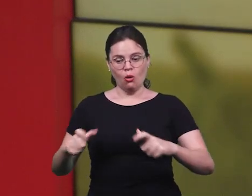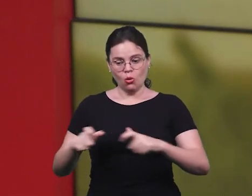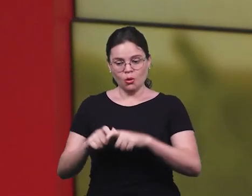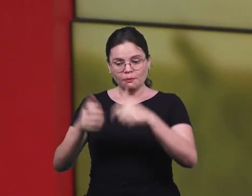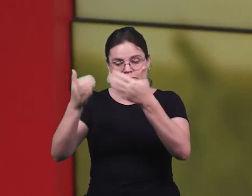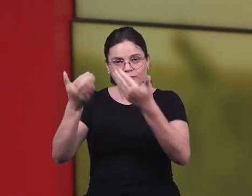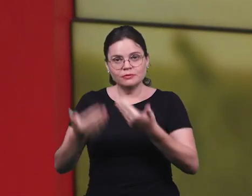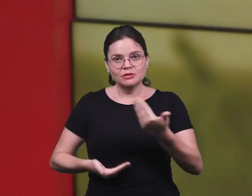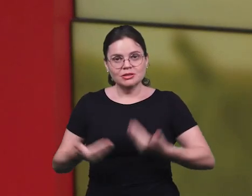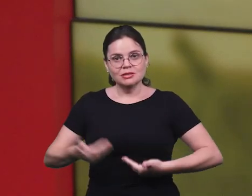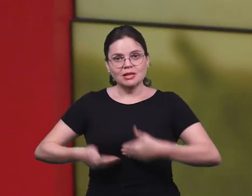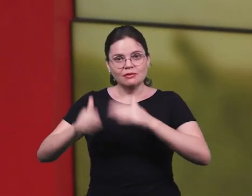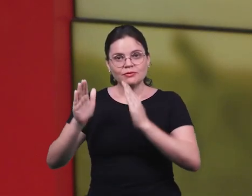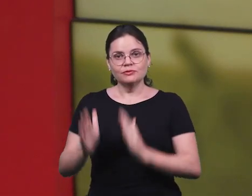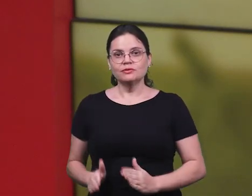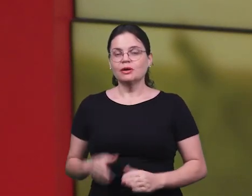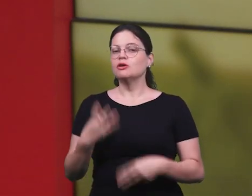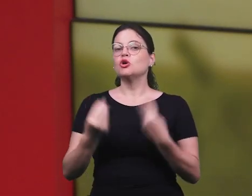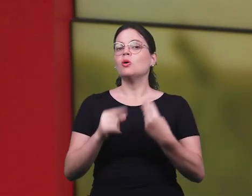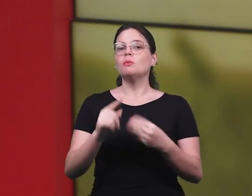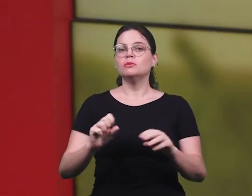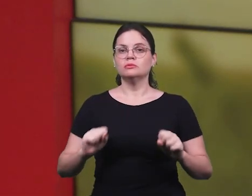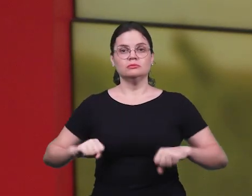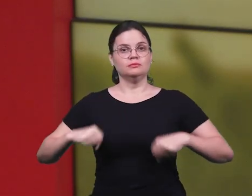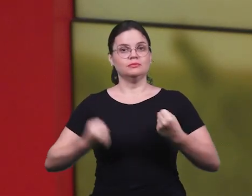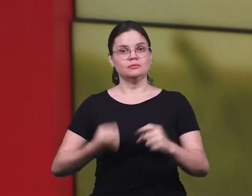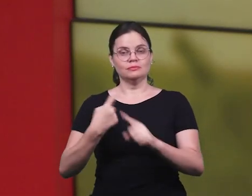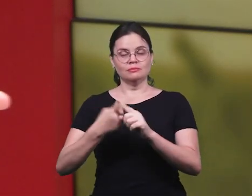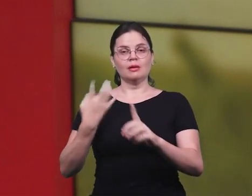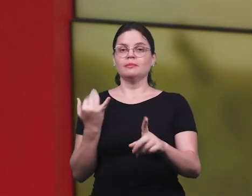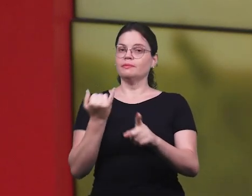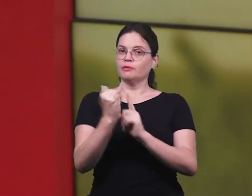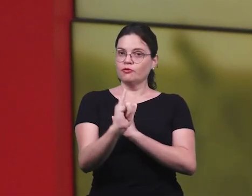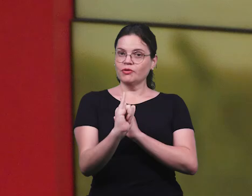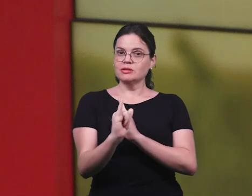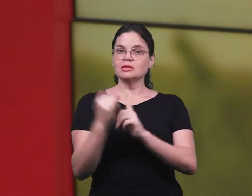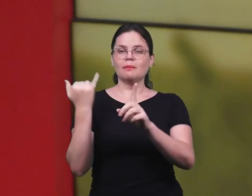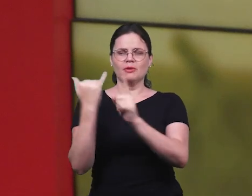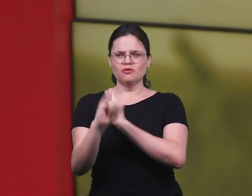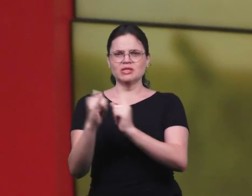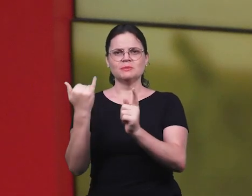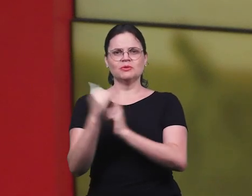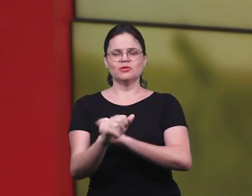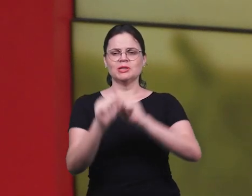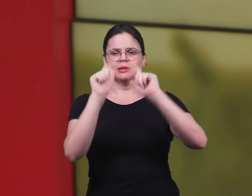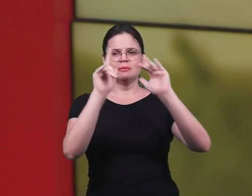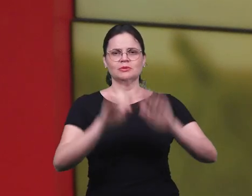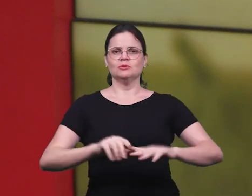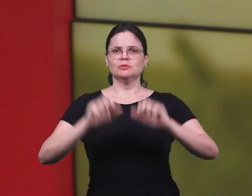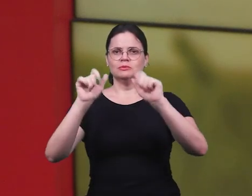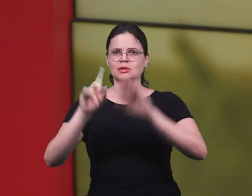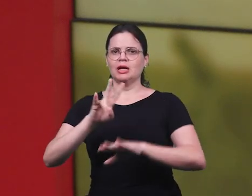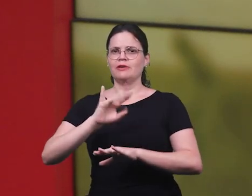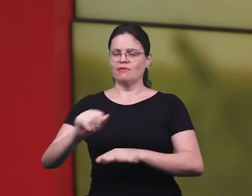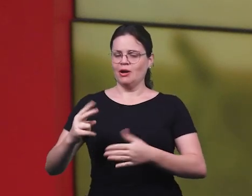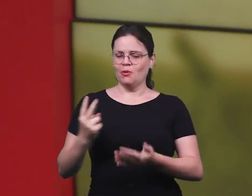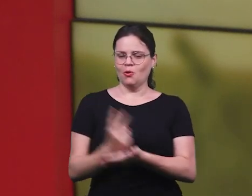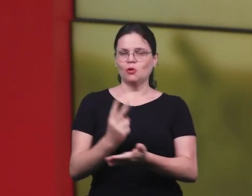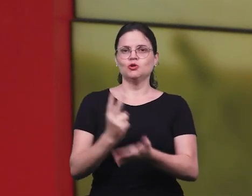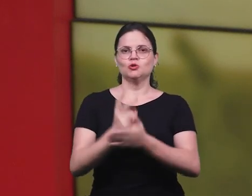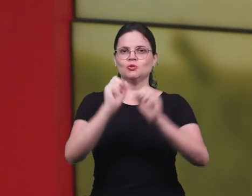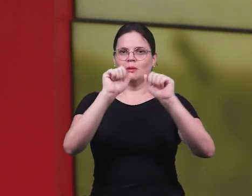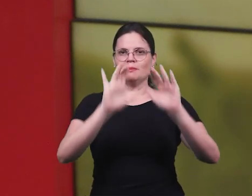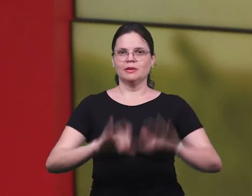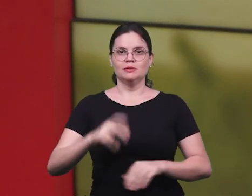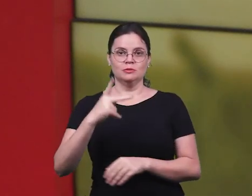está te sustentando? É a profecia que está te sustentando e vai continuar a sustentar a sua vida. Então você pode